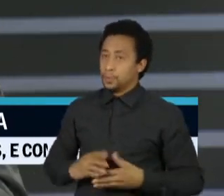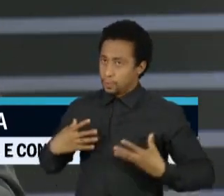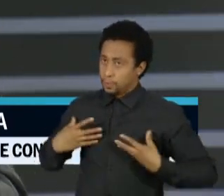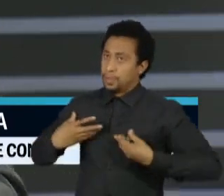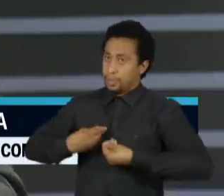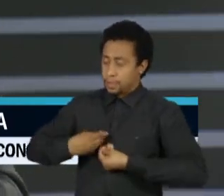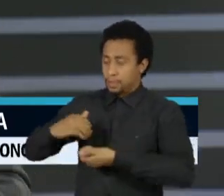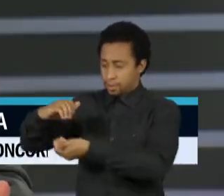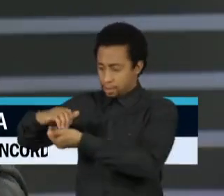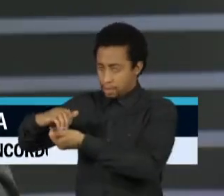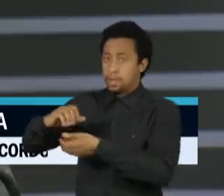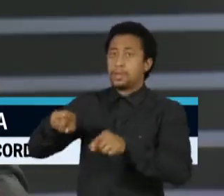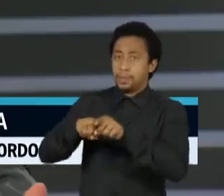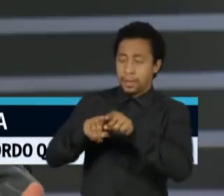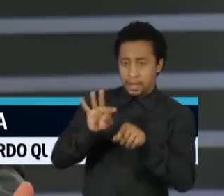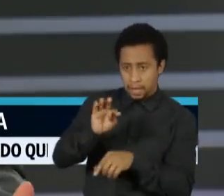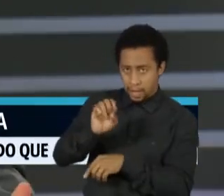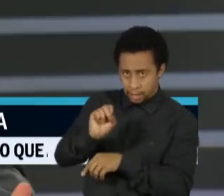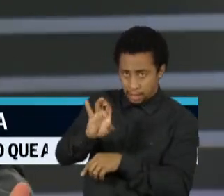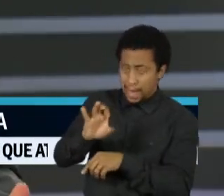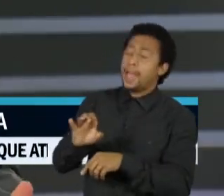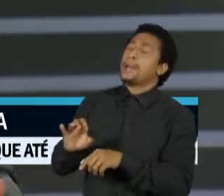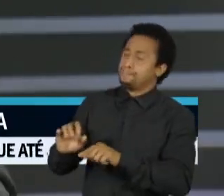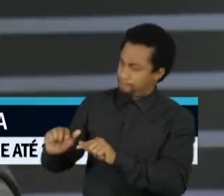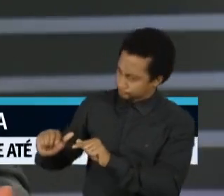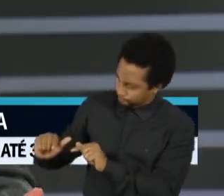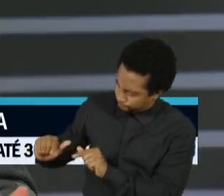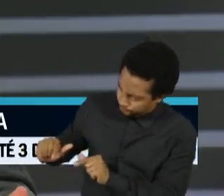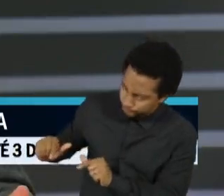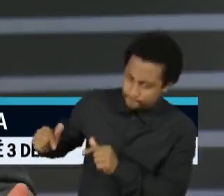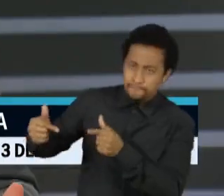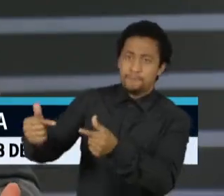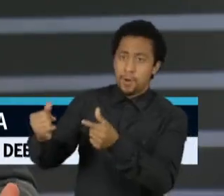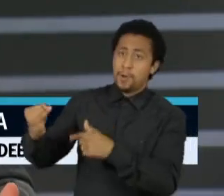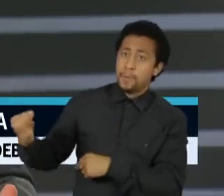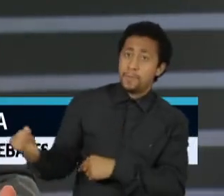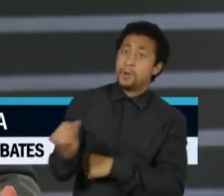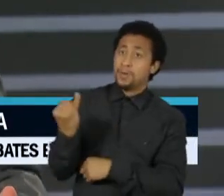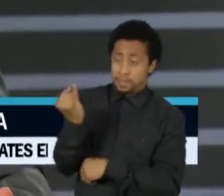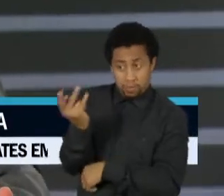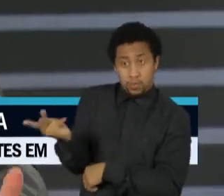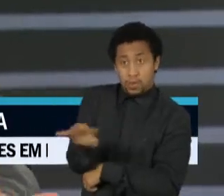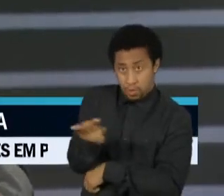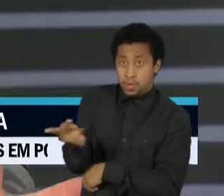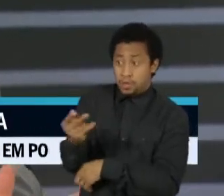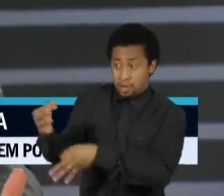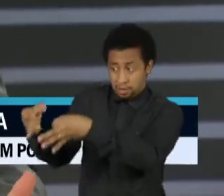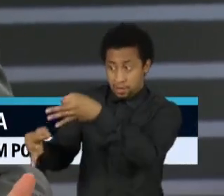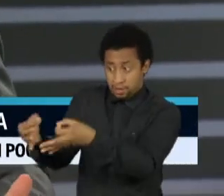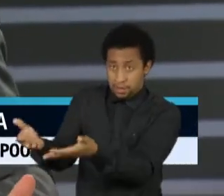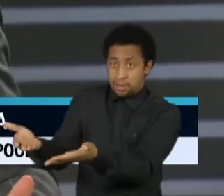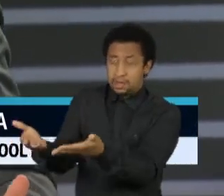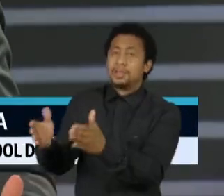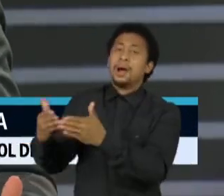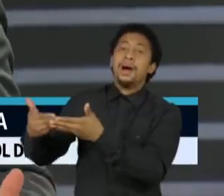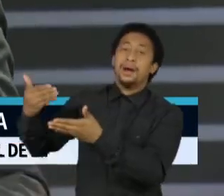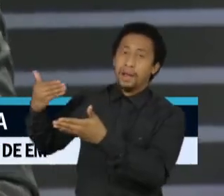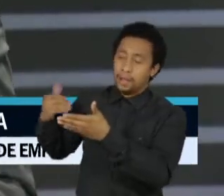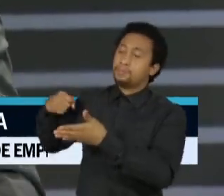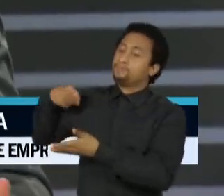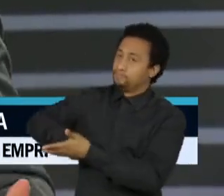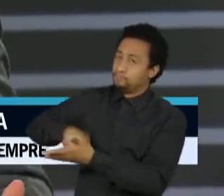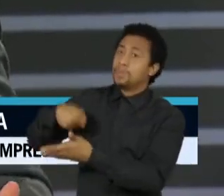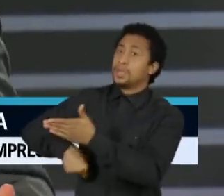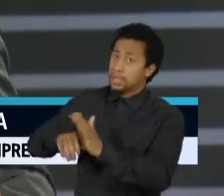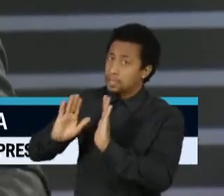vão enfrentar a mais importante batalha da existência de ambos os tribunais. E olha que já passamos por muitas batalhas, porque o Brasil já